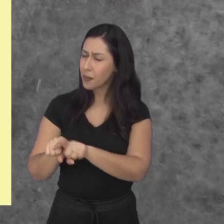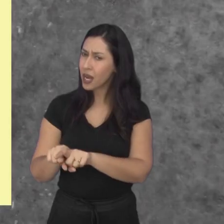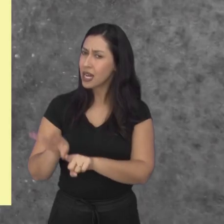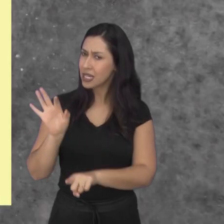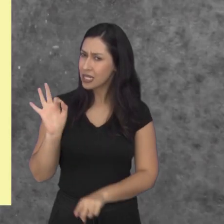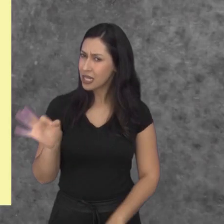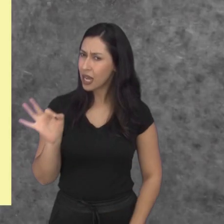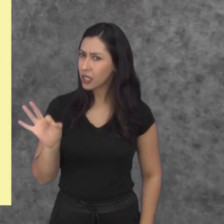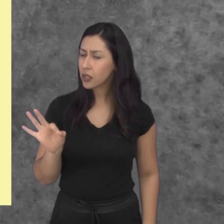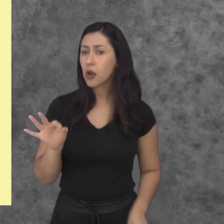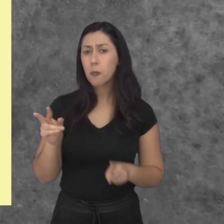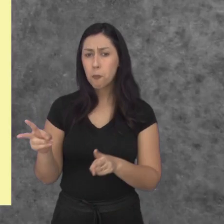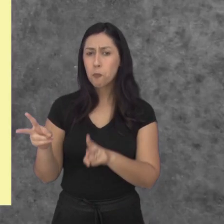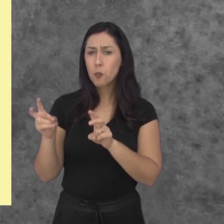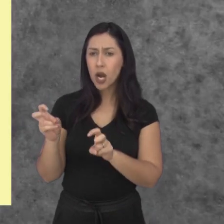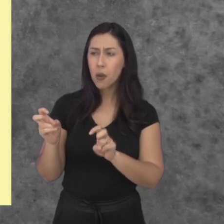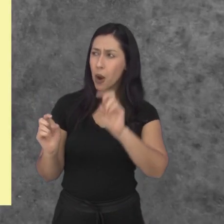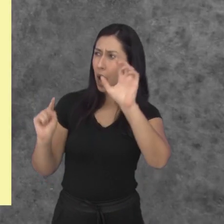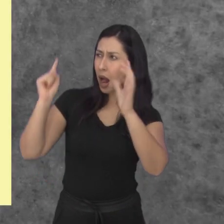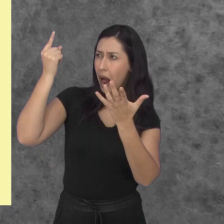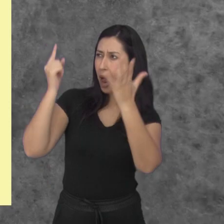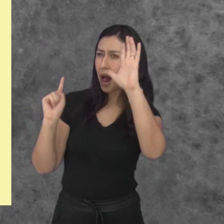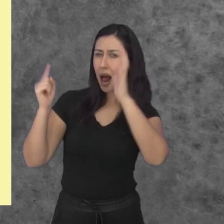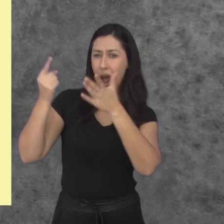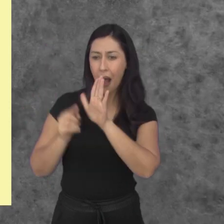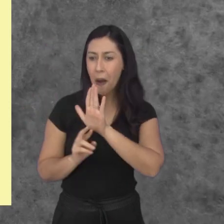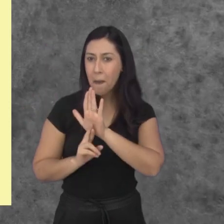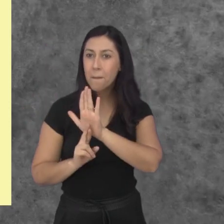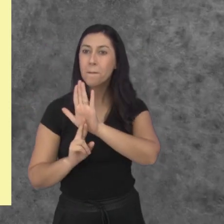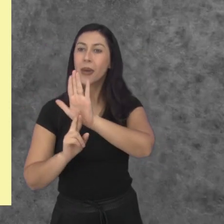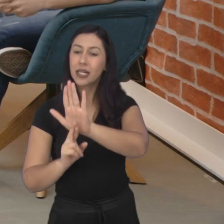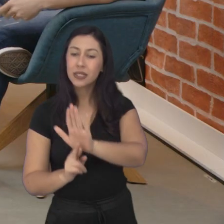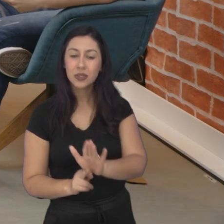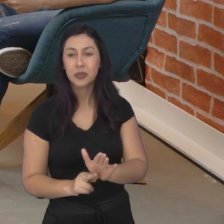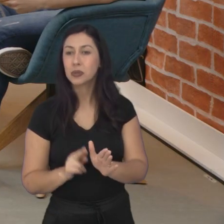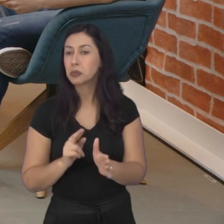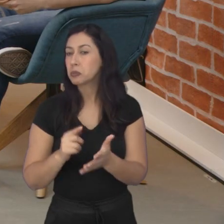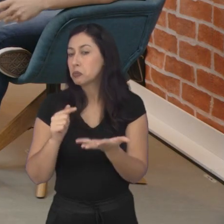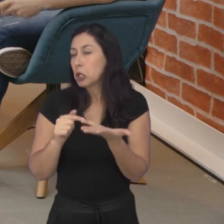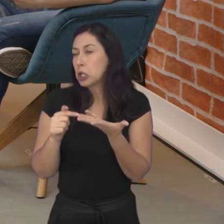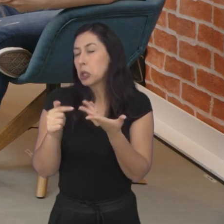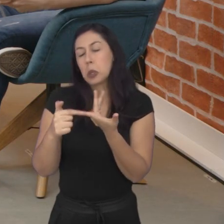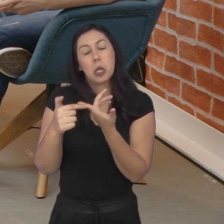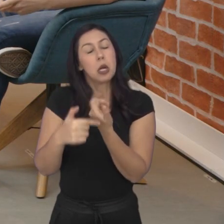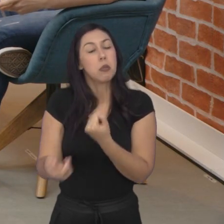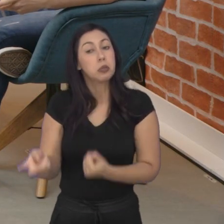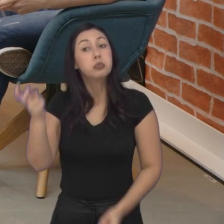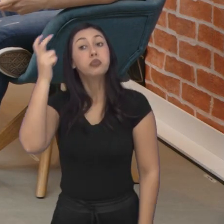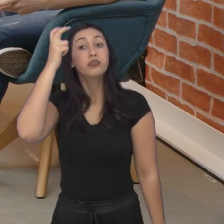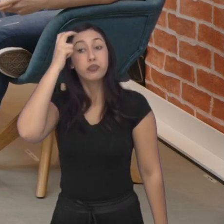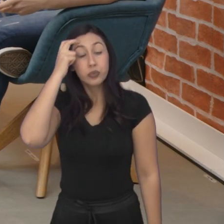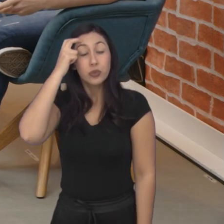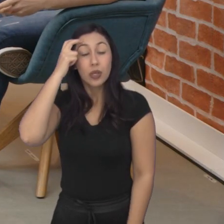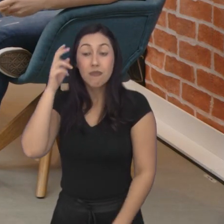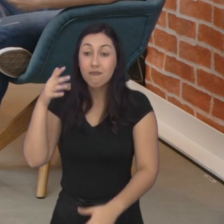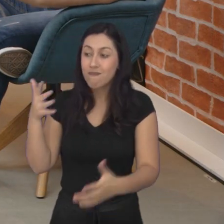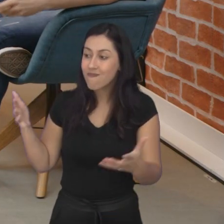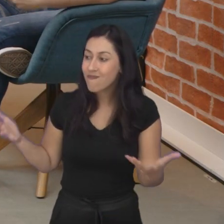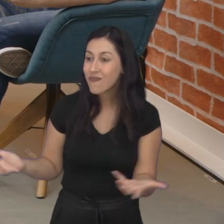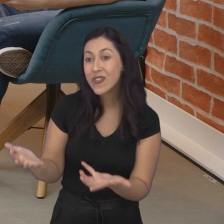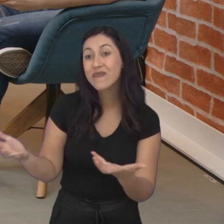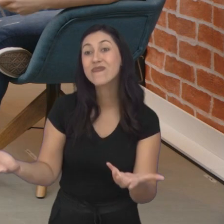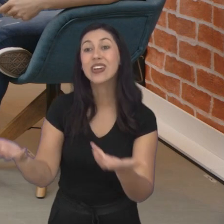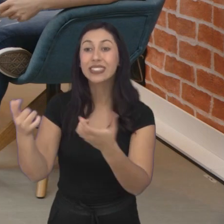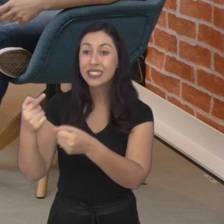né? A gente viu você retratando o carnaval, você retratando outras situações culturais na sua arte, isso tudo que